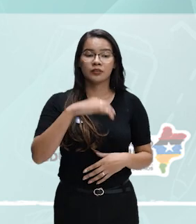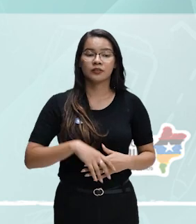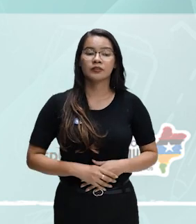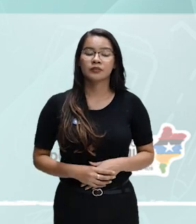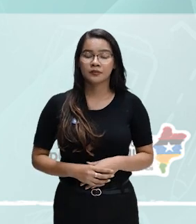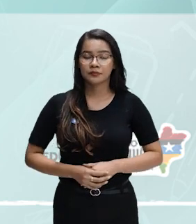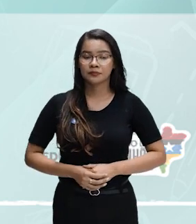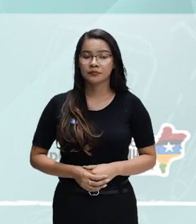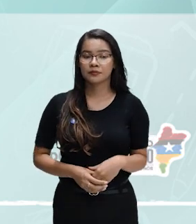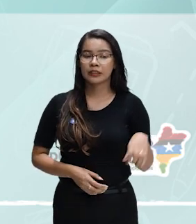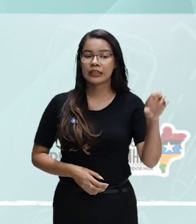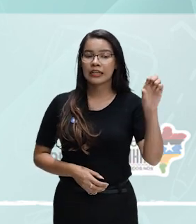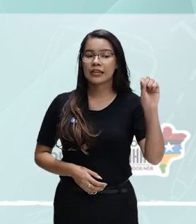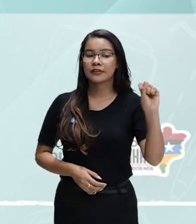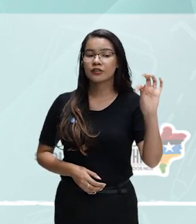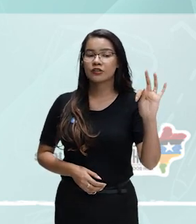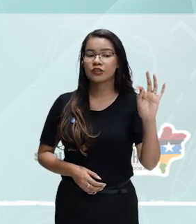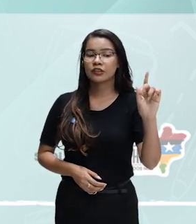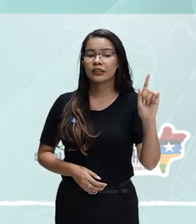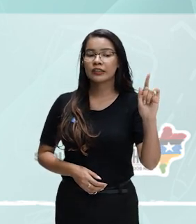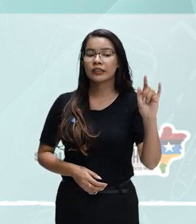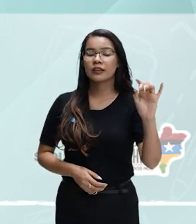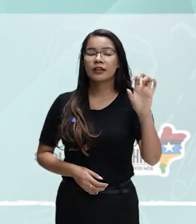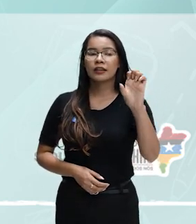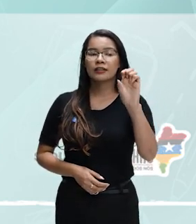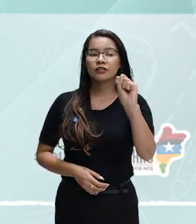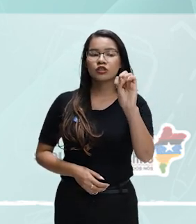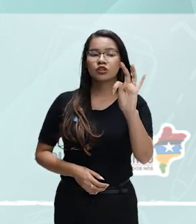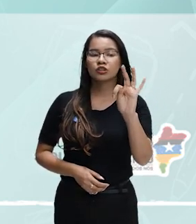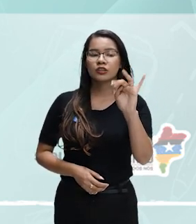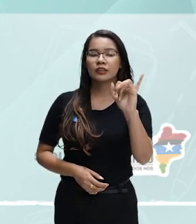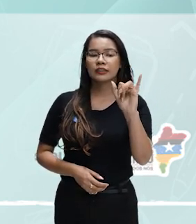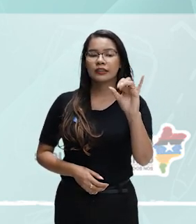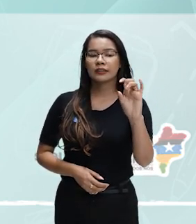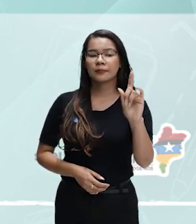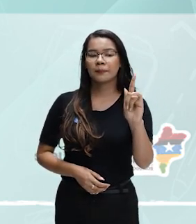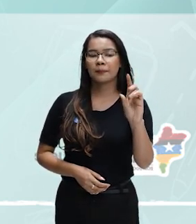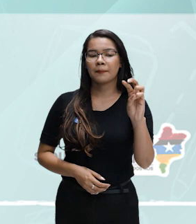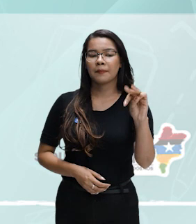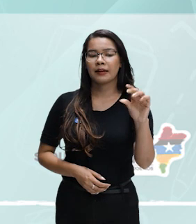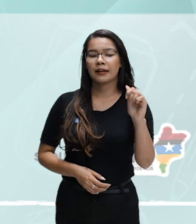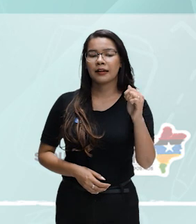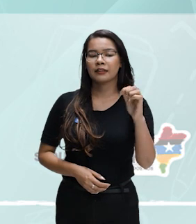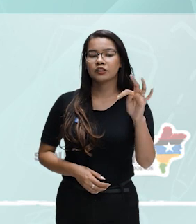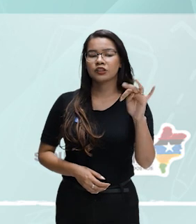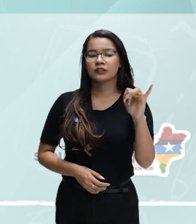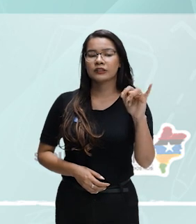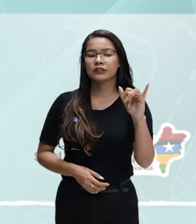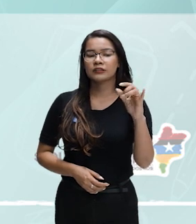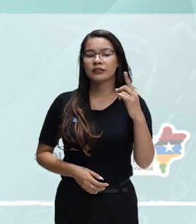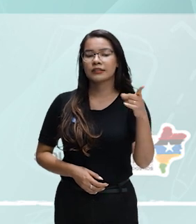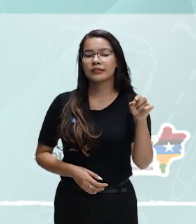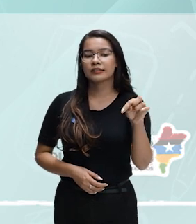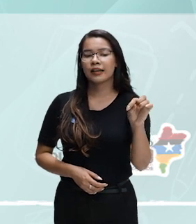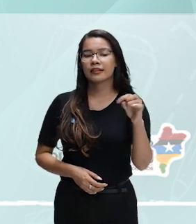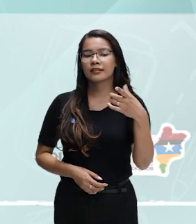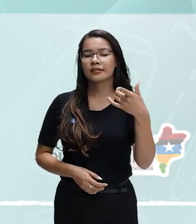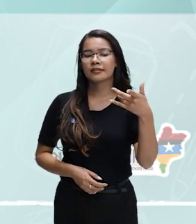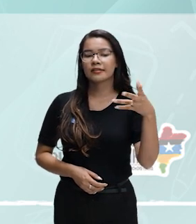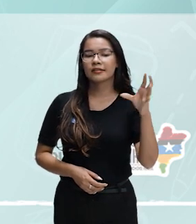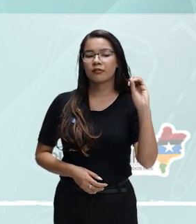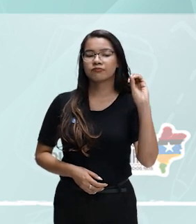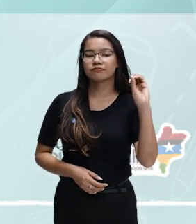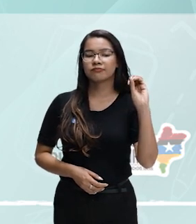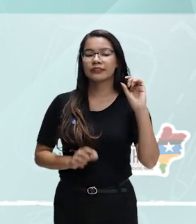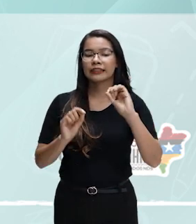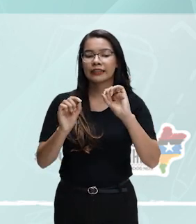estigmatização. Tá? A teoria das classes perigosas. Né? A teoria das classes perigosas surgiu na França ainda no século